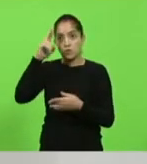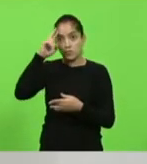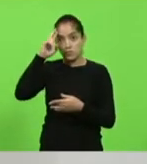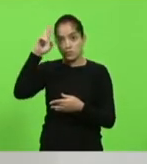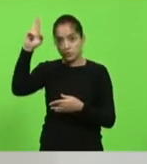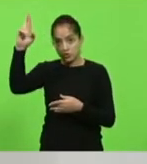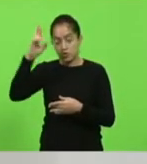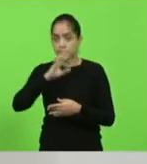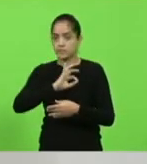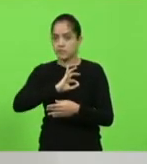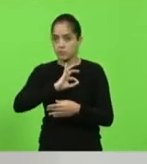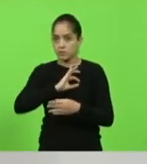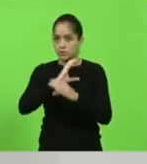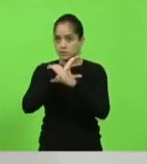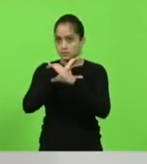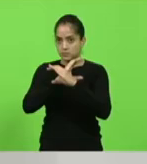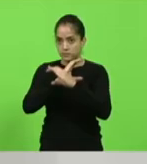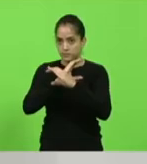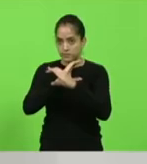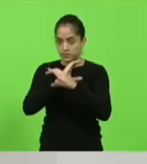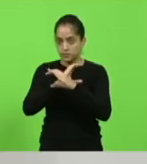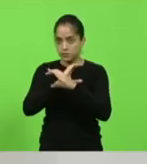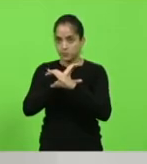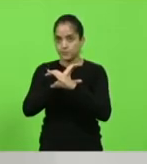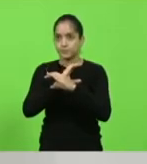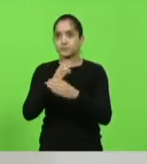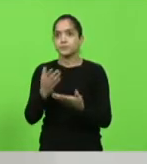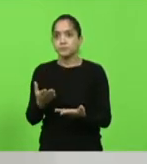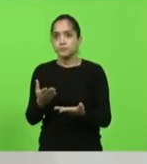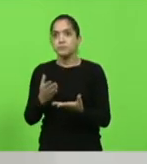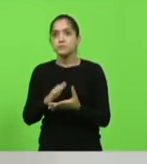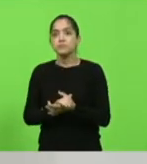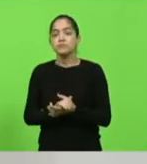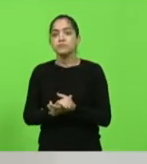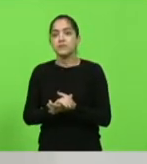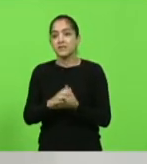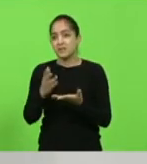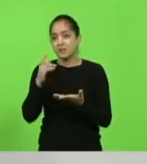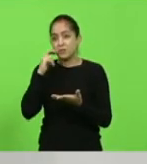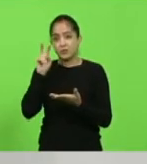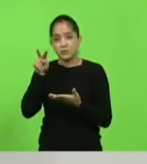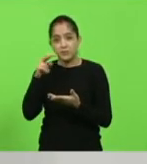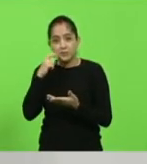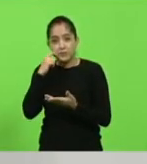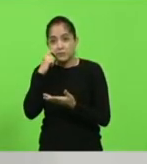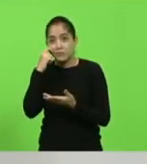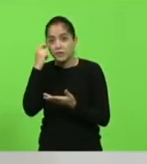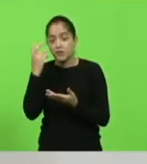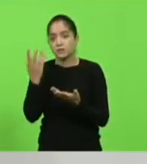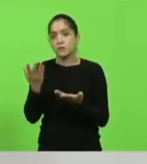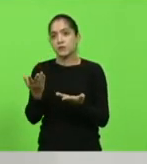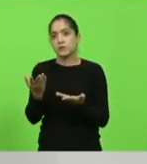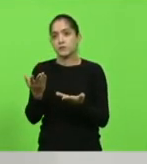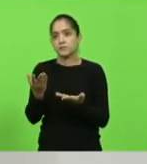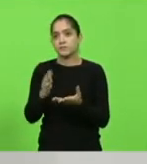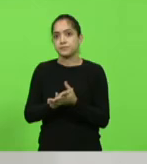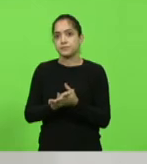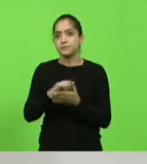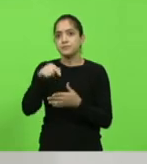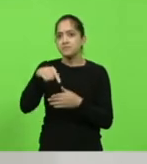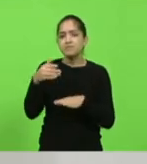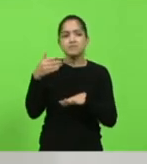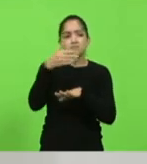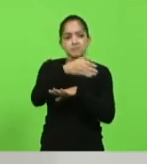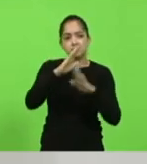da Polícia Civil Deputado Sílvio fiquei constrangido que aqui eu vou para